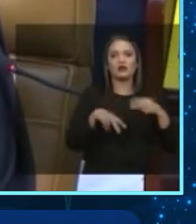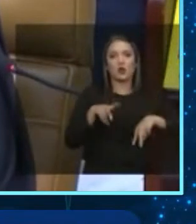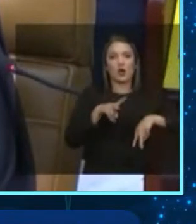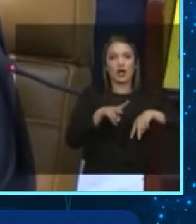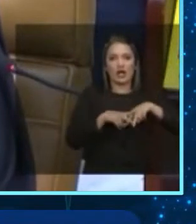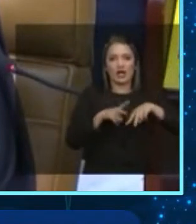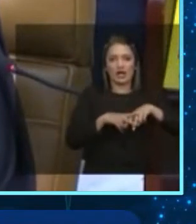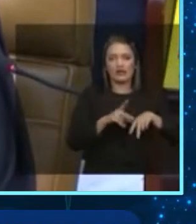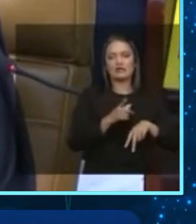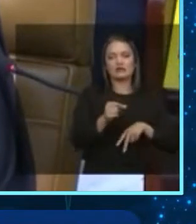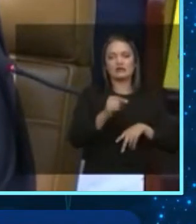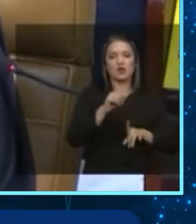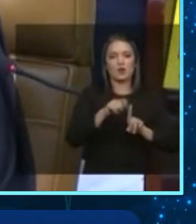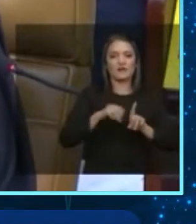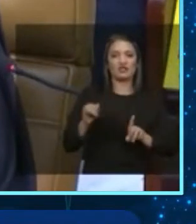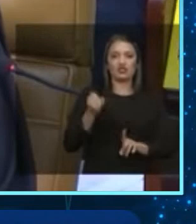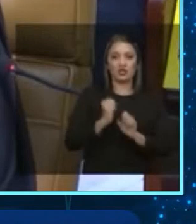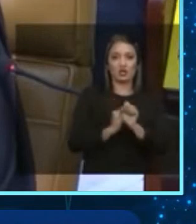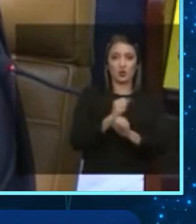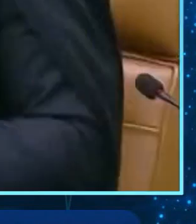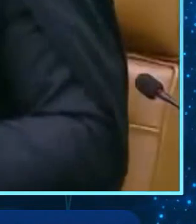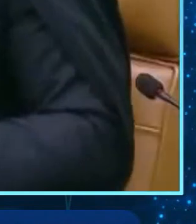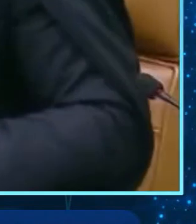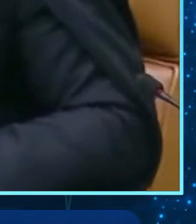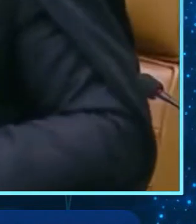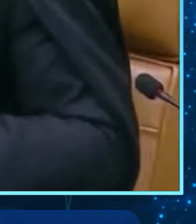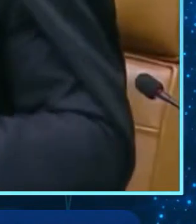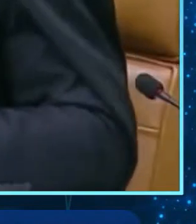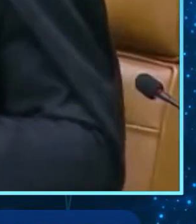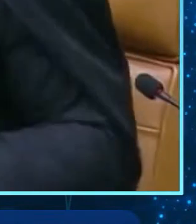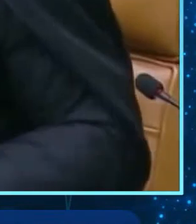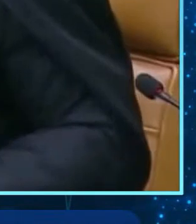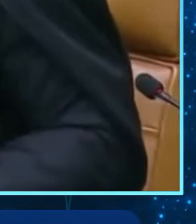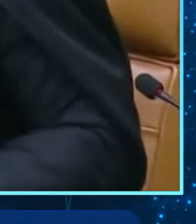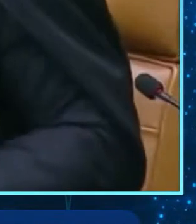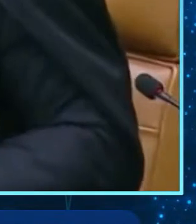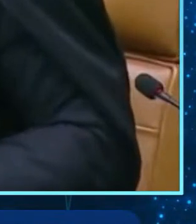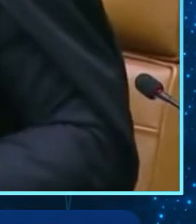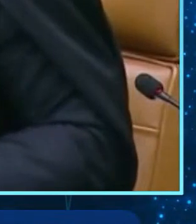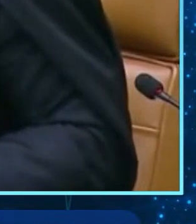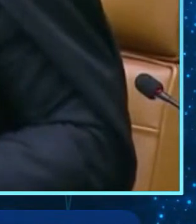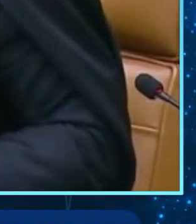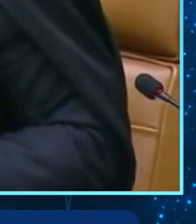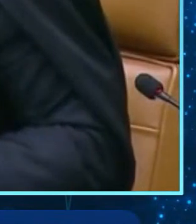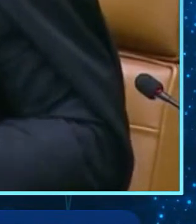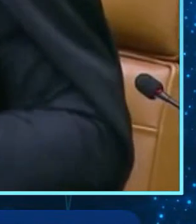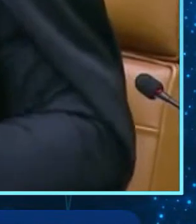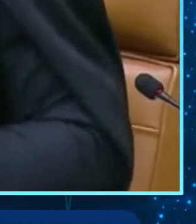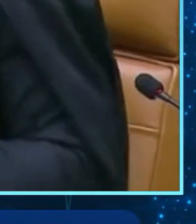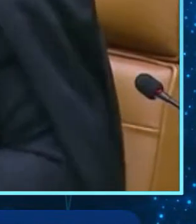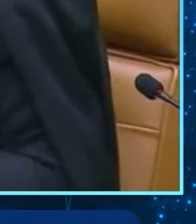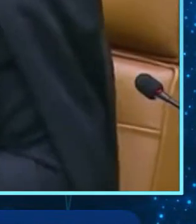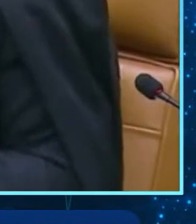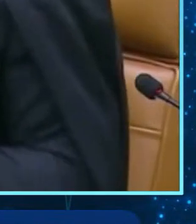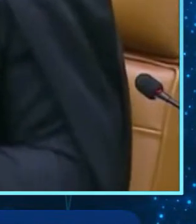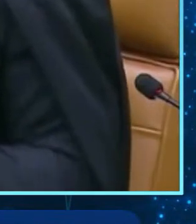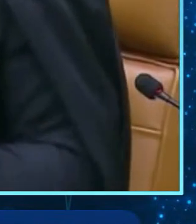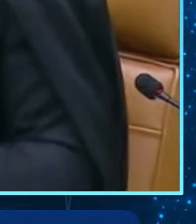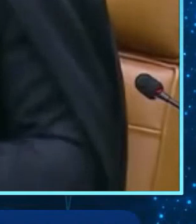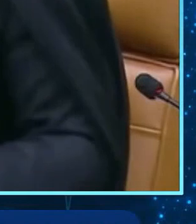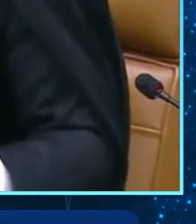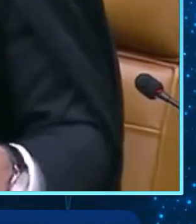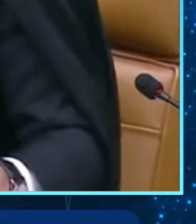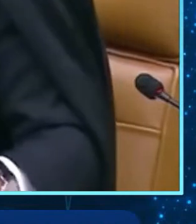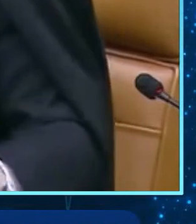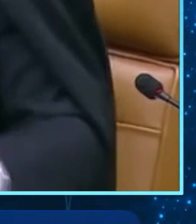lei, e eu vou colocar ordem, se Deus quiser, com apoio dos brasileiros que estão se mobilizando cada dia mais,